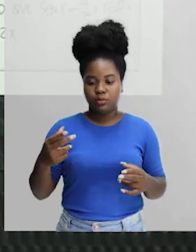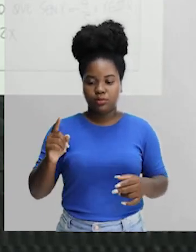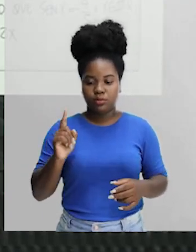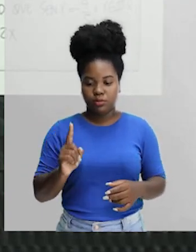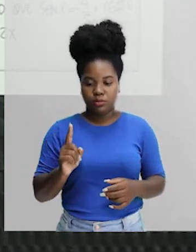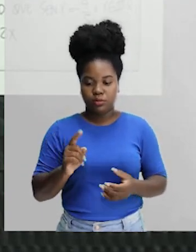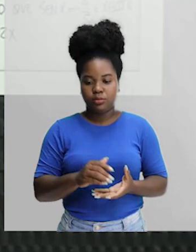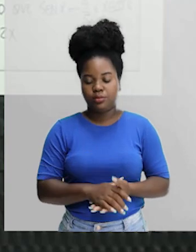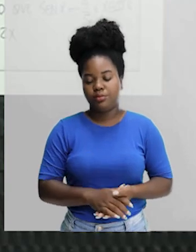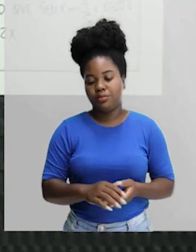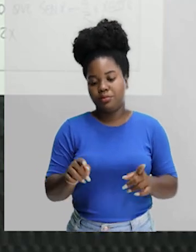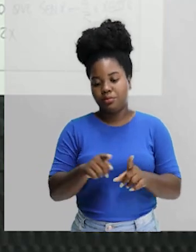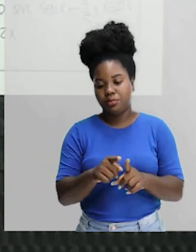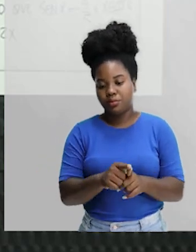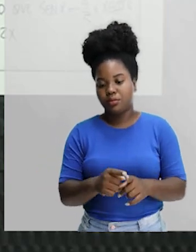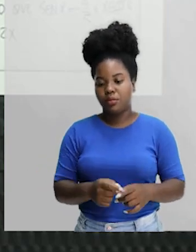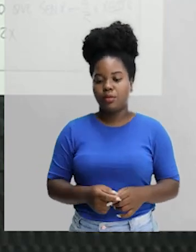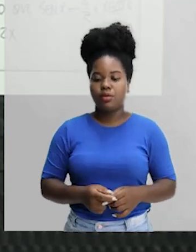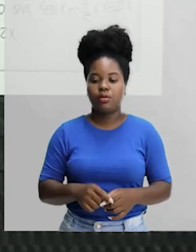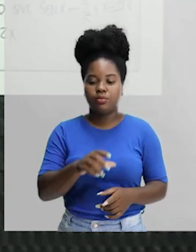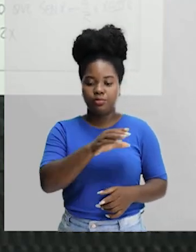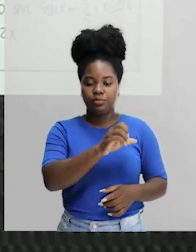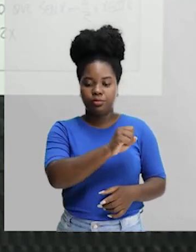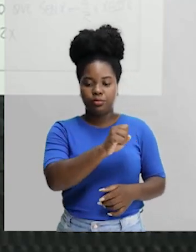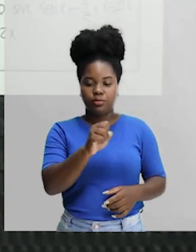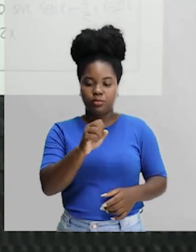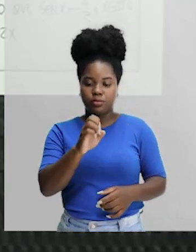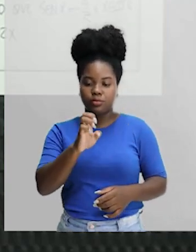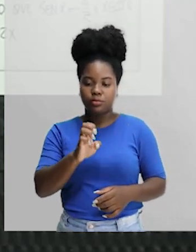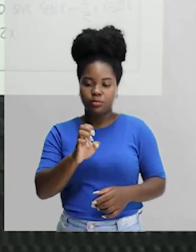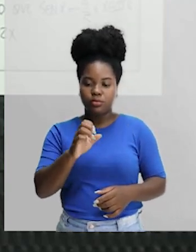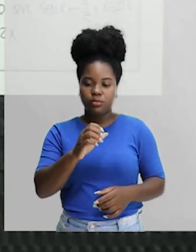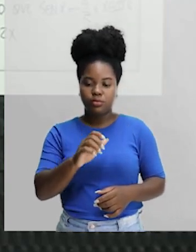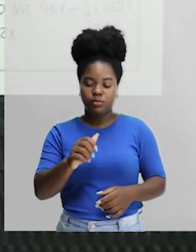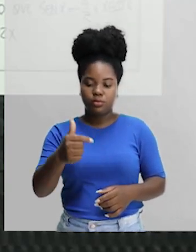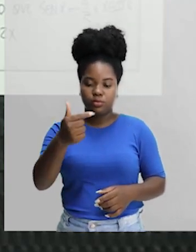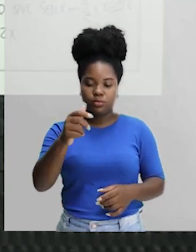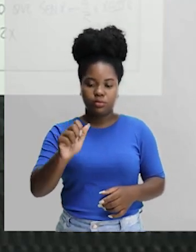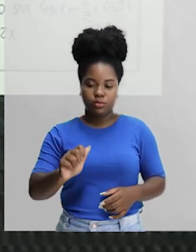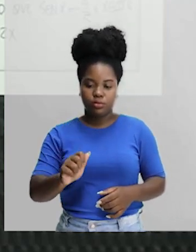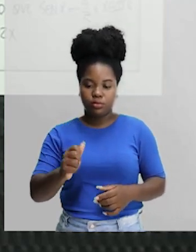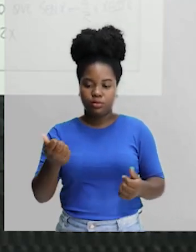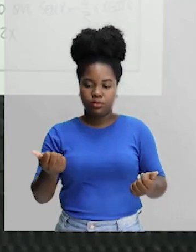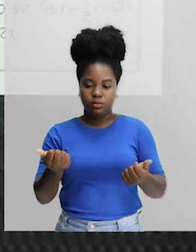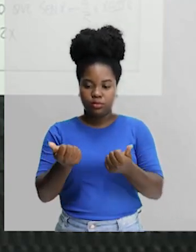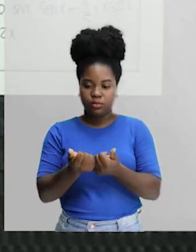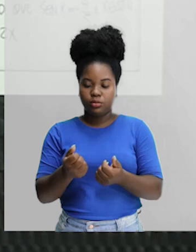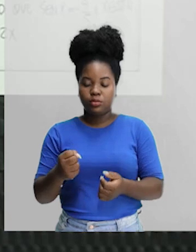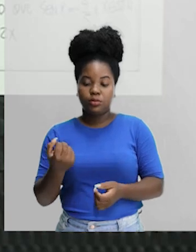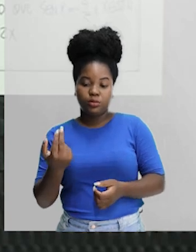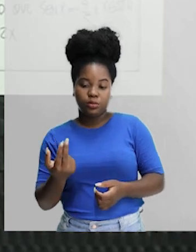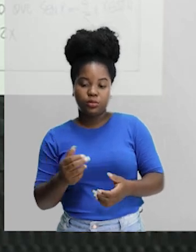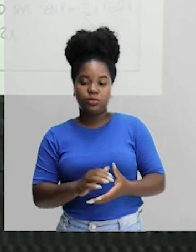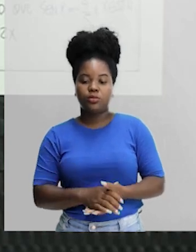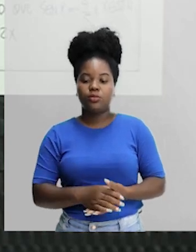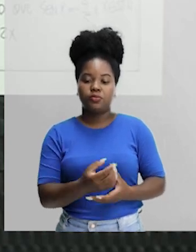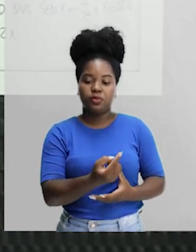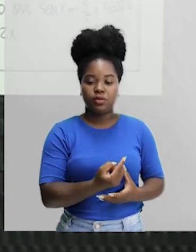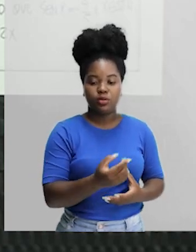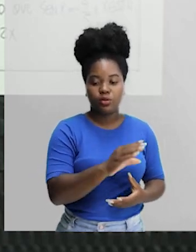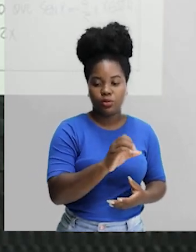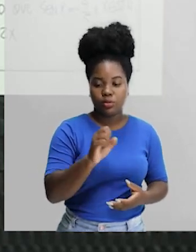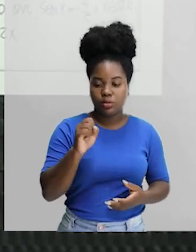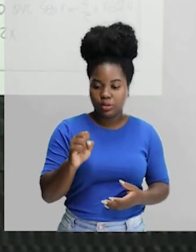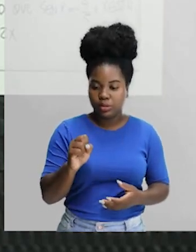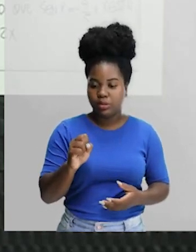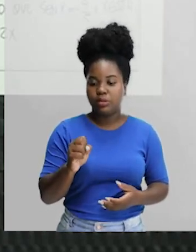Eu poderia, por exemplo, isolar o seno ao quadrado de A e substituir aqui. Ó. Ou então isolar o cosseno ao quadrado